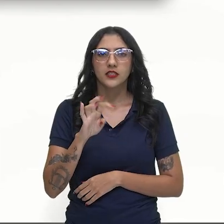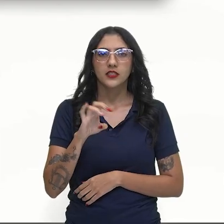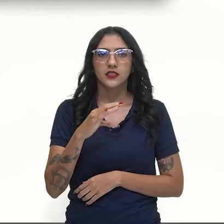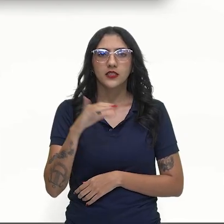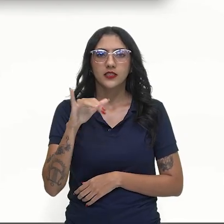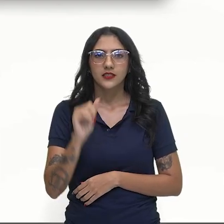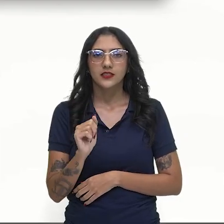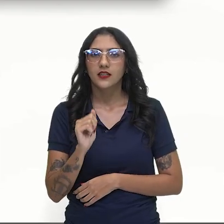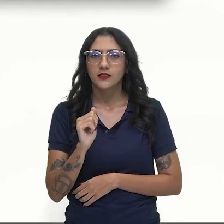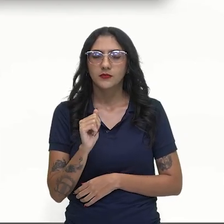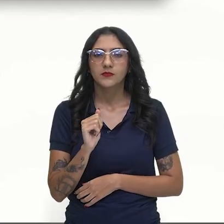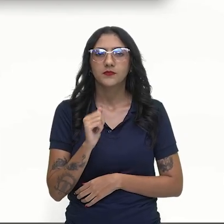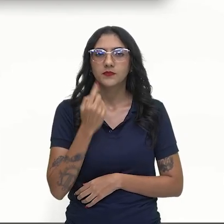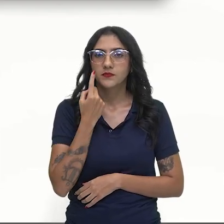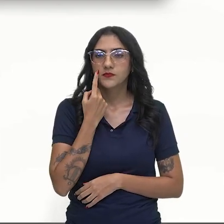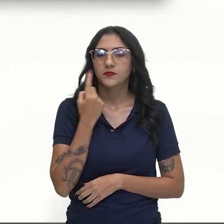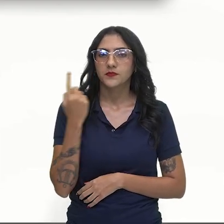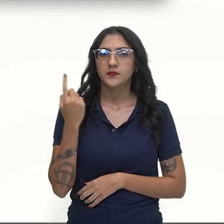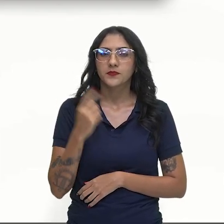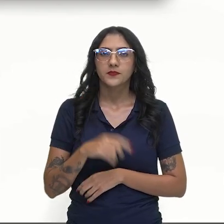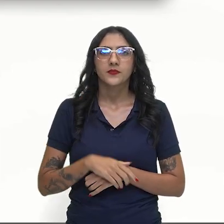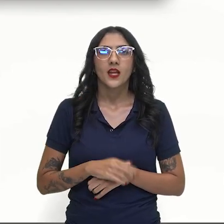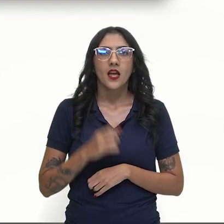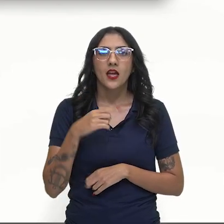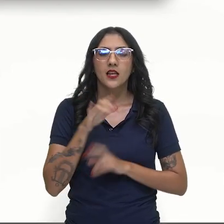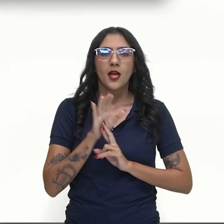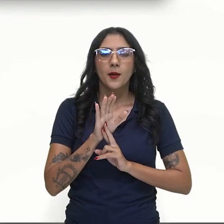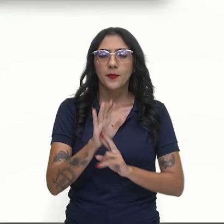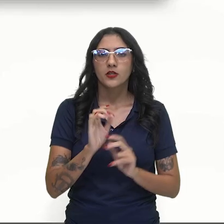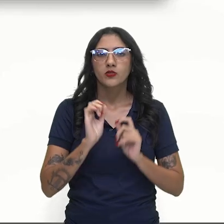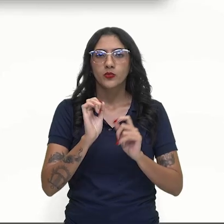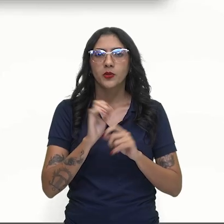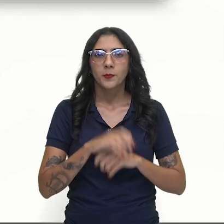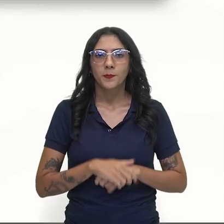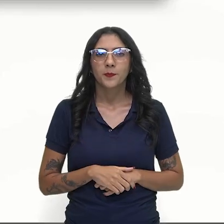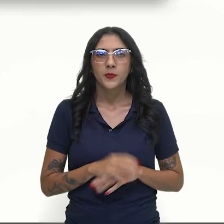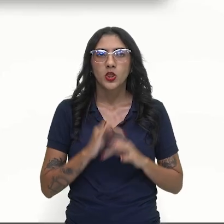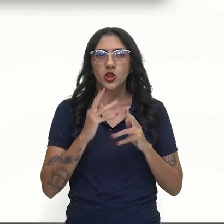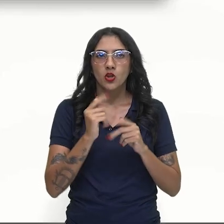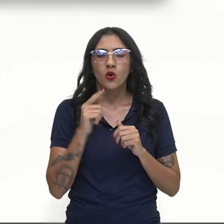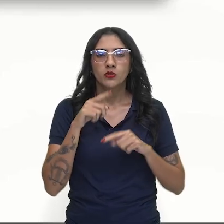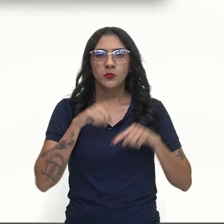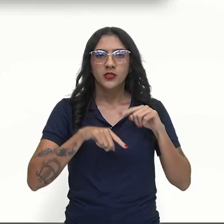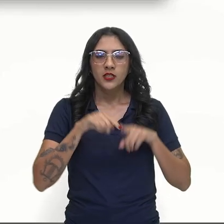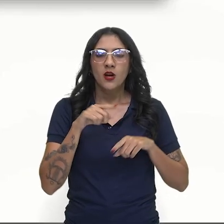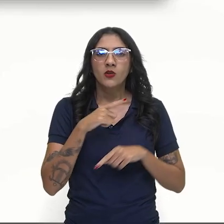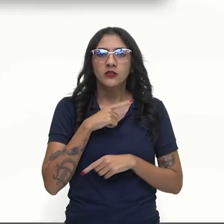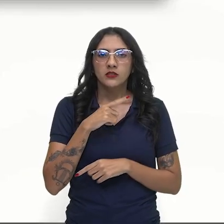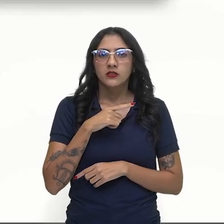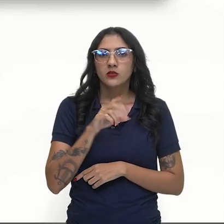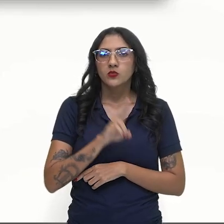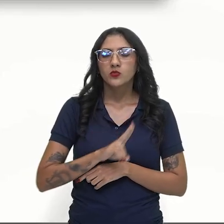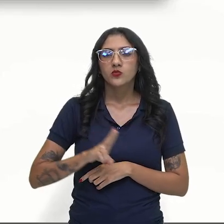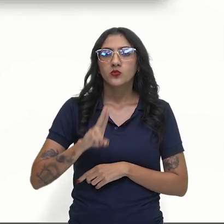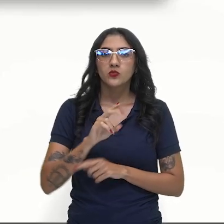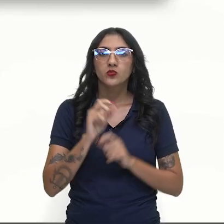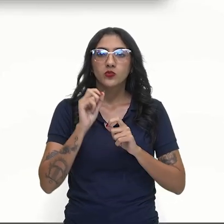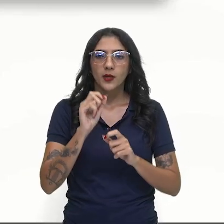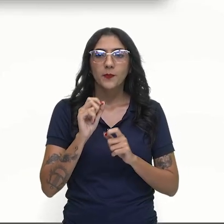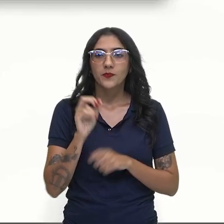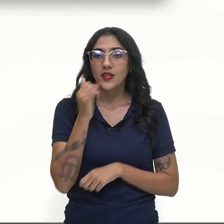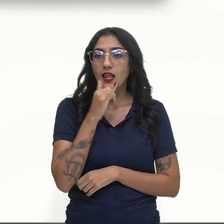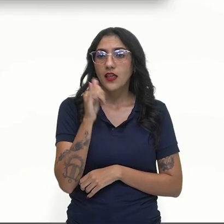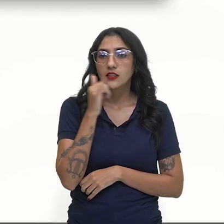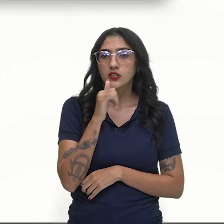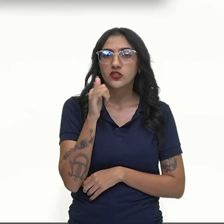A resistência representa os aparelhos que funcionam com